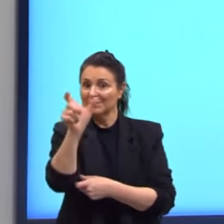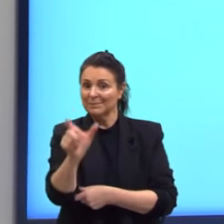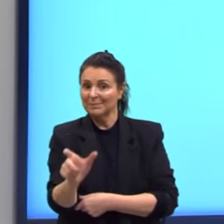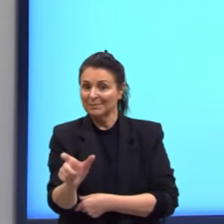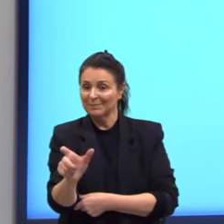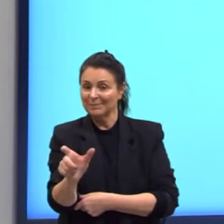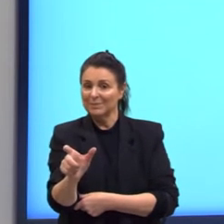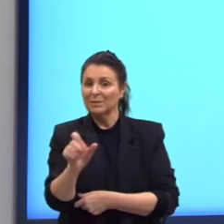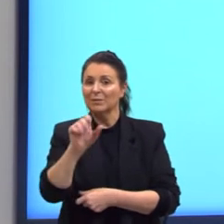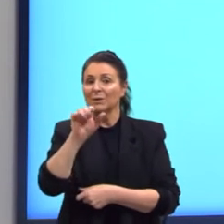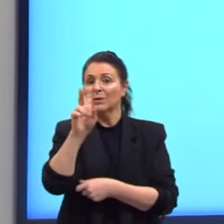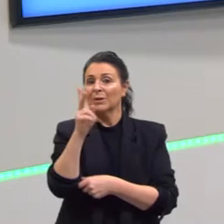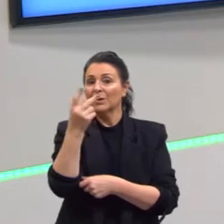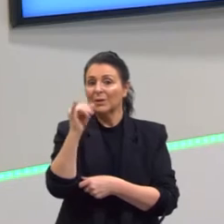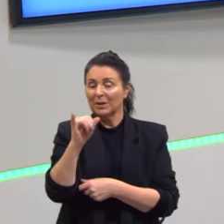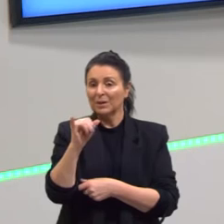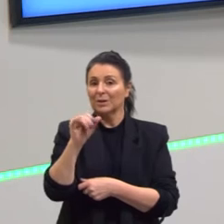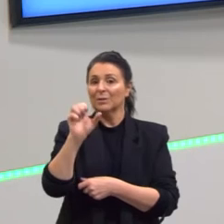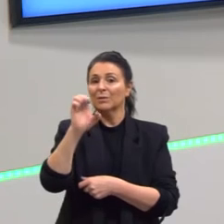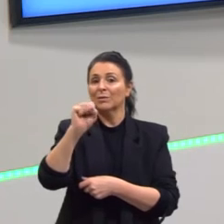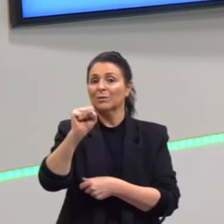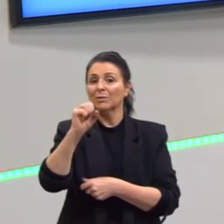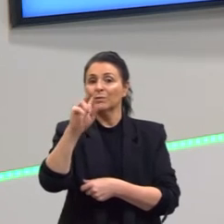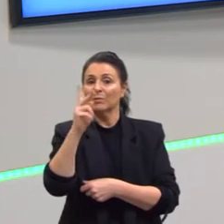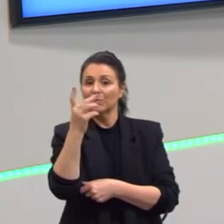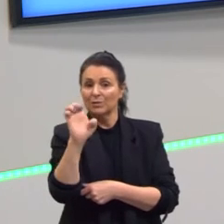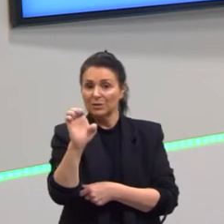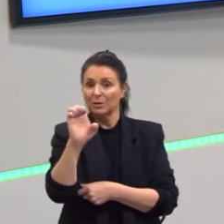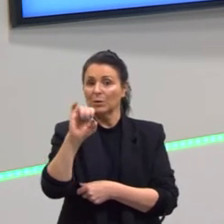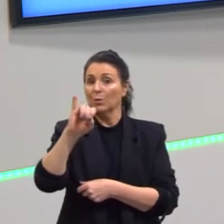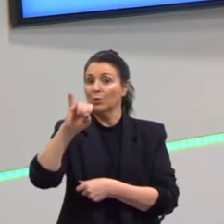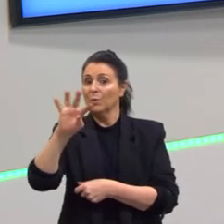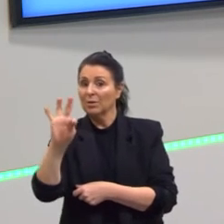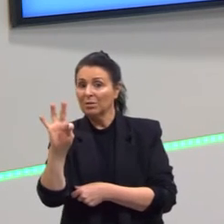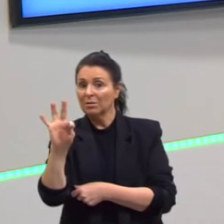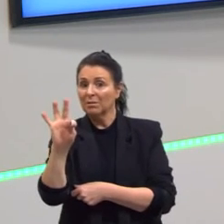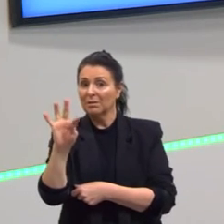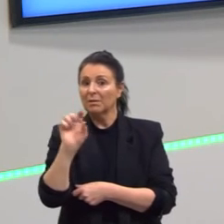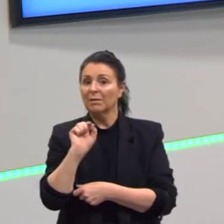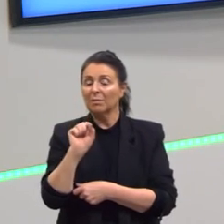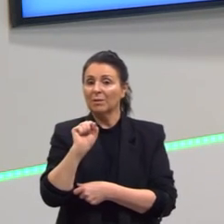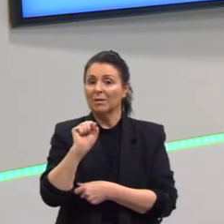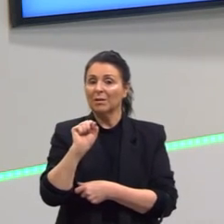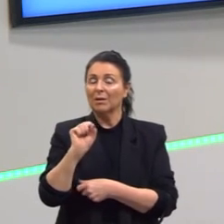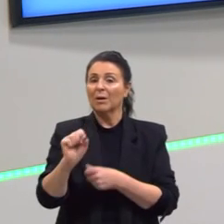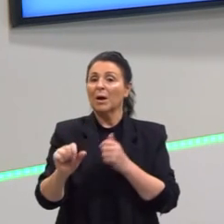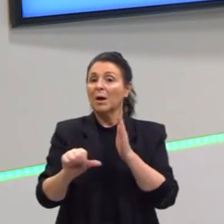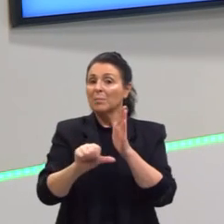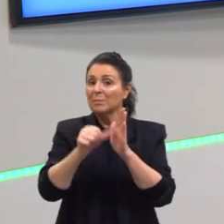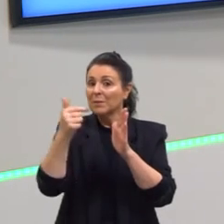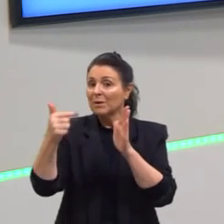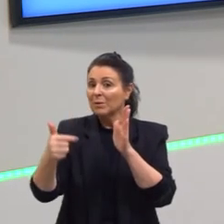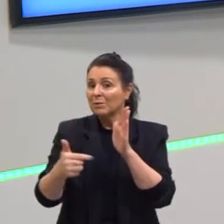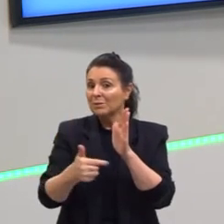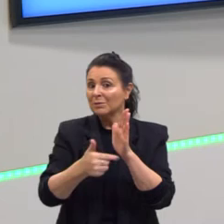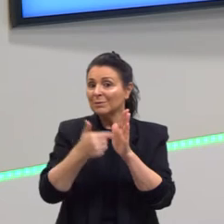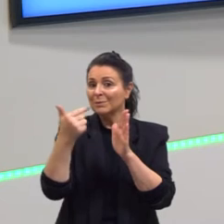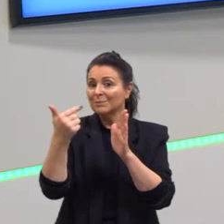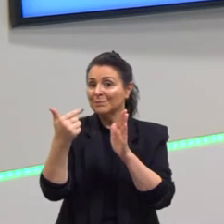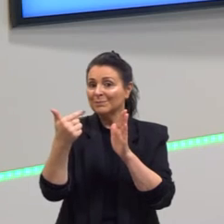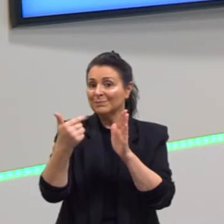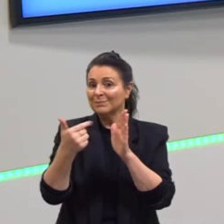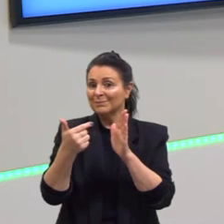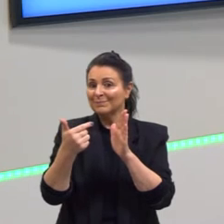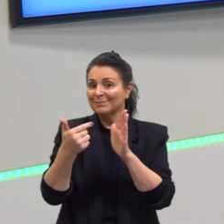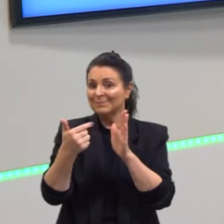pessoa se não for um Rir Se não for lunch ou se não for wich o que é que vai ser primeira ou segunda vai ser um